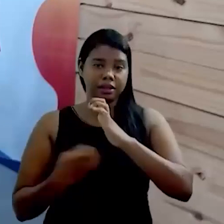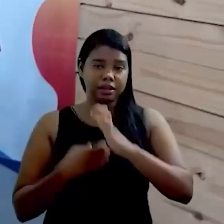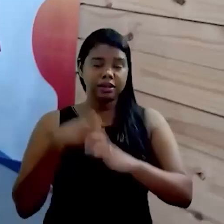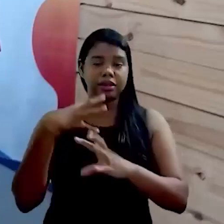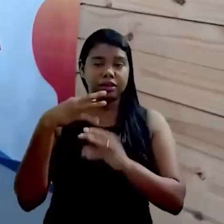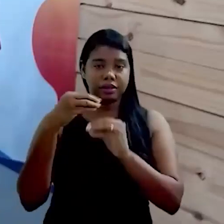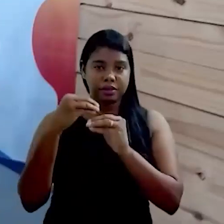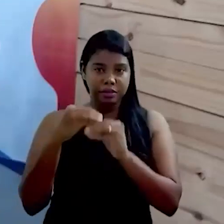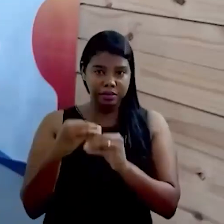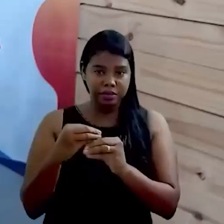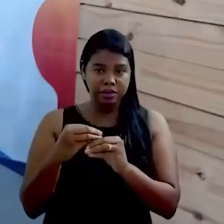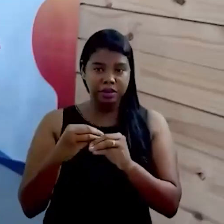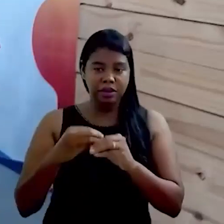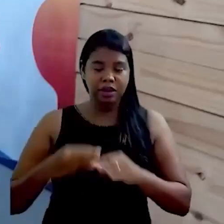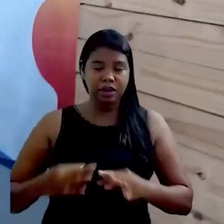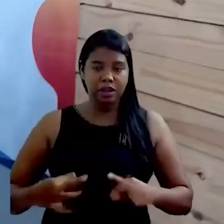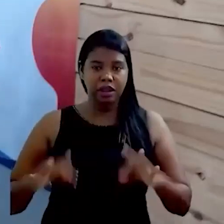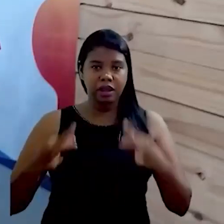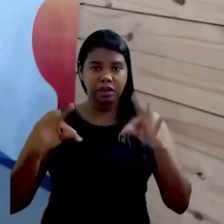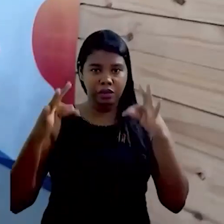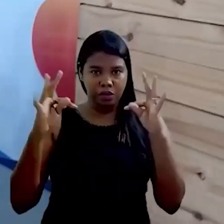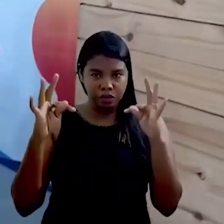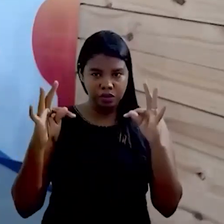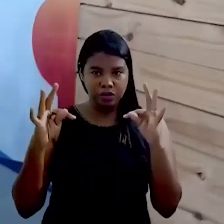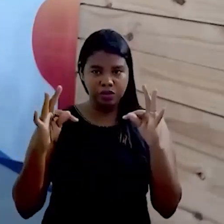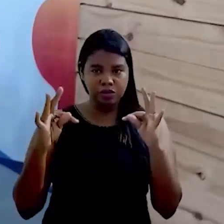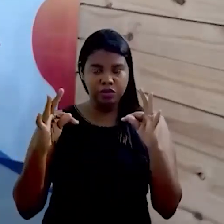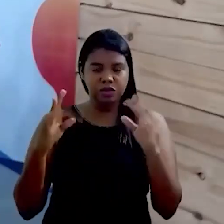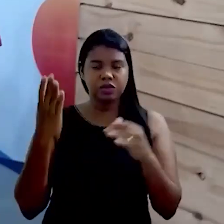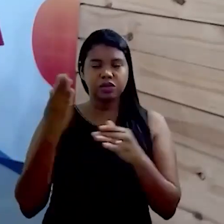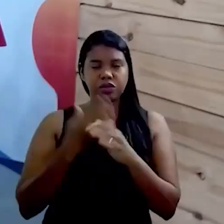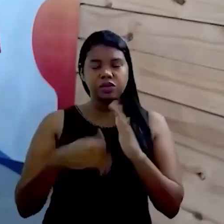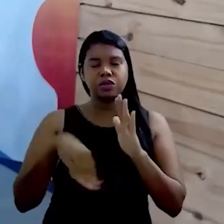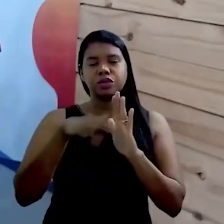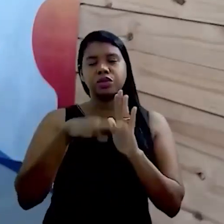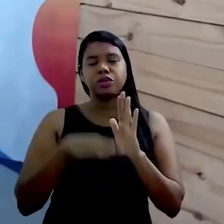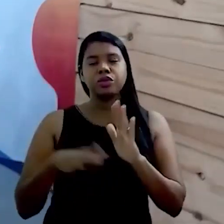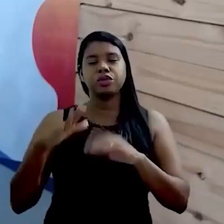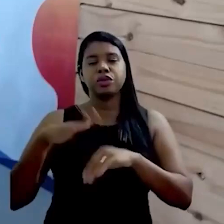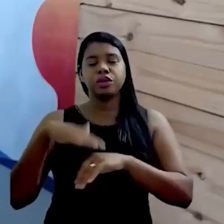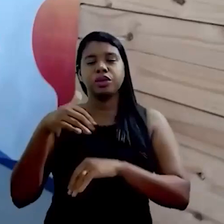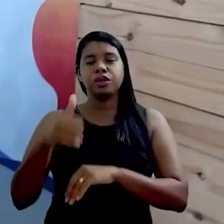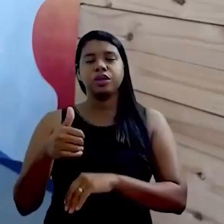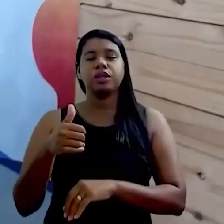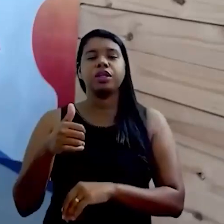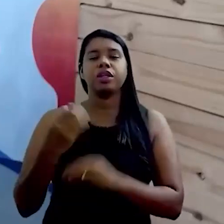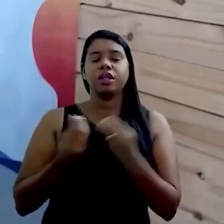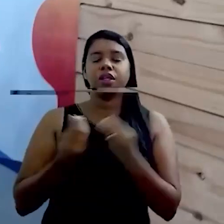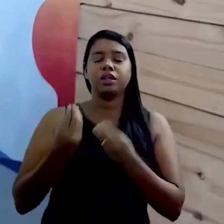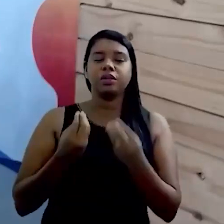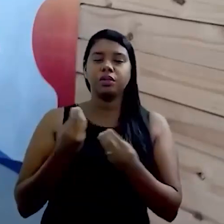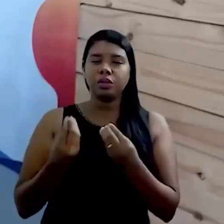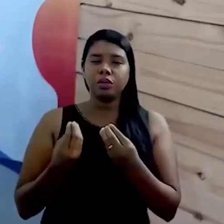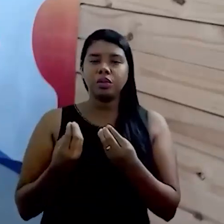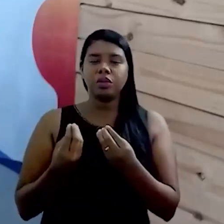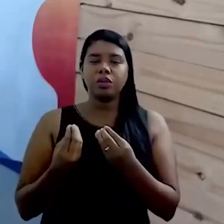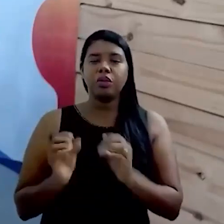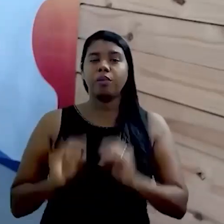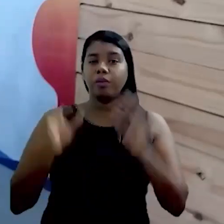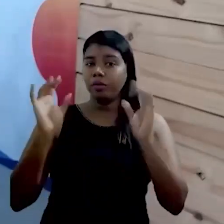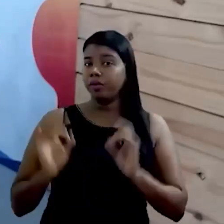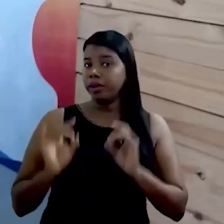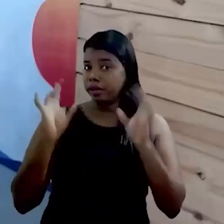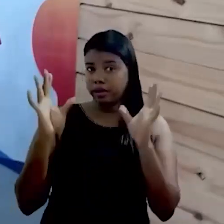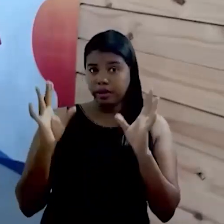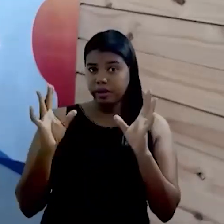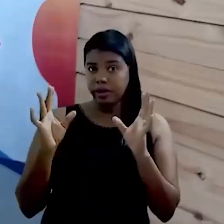implementar fortemente tecnologia nos seus processos, né, e de melhorar essa relação do consumidor, de melhorar como